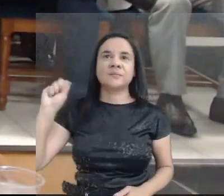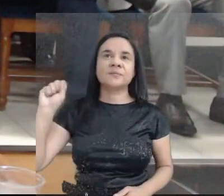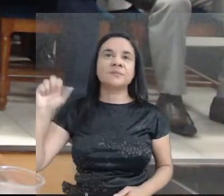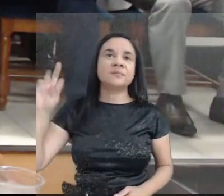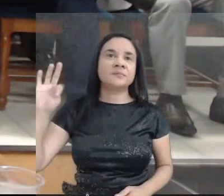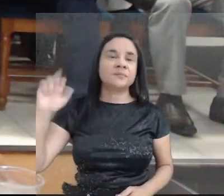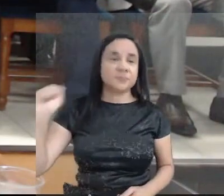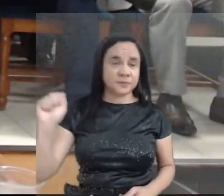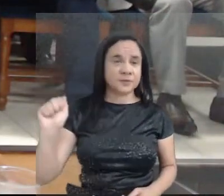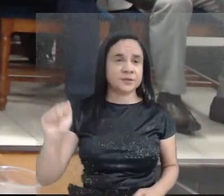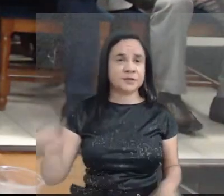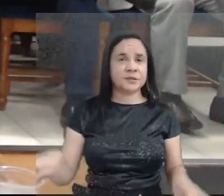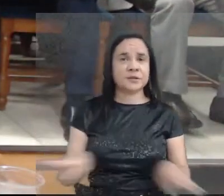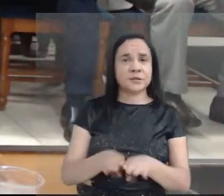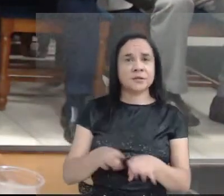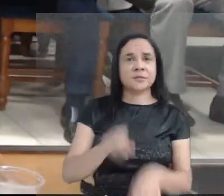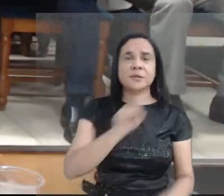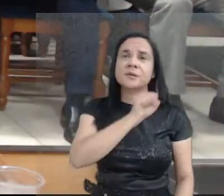sobretudo samaritanos.